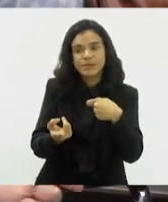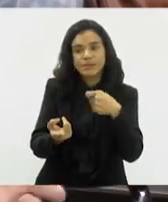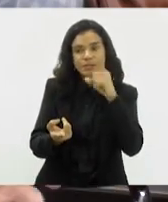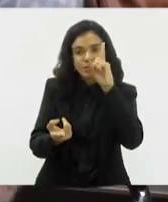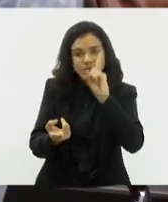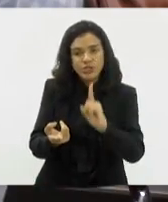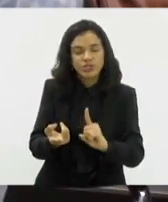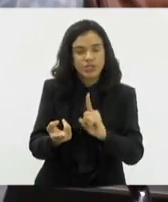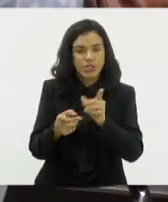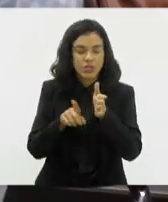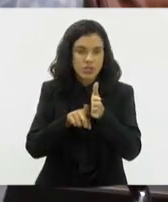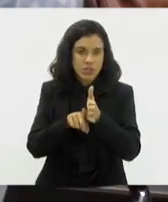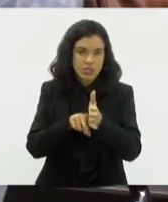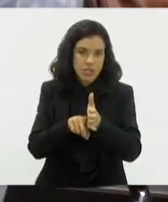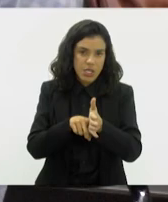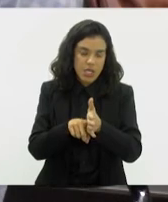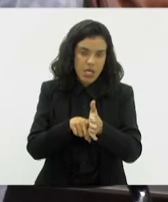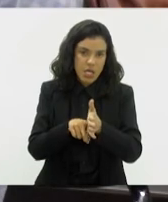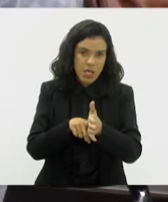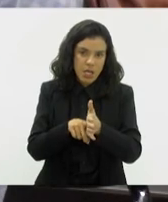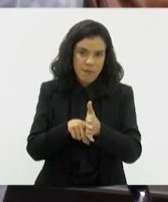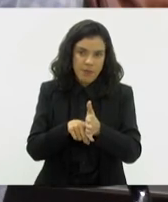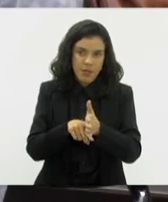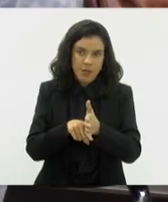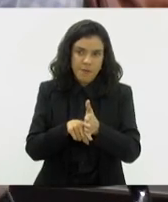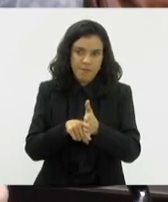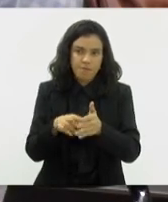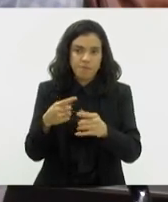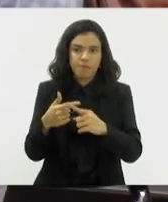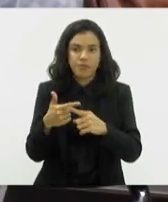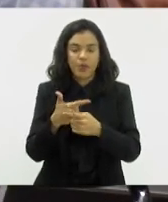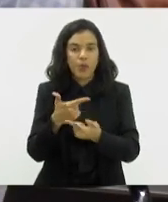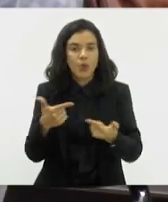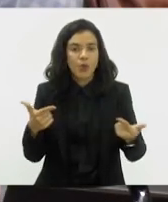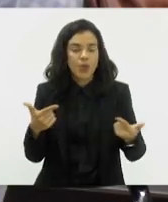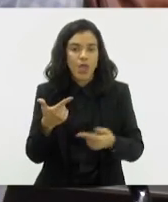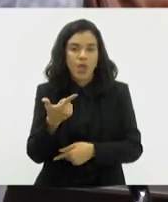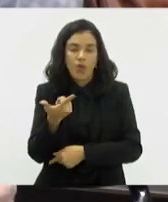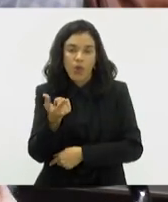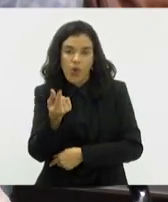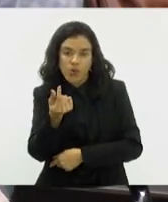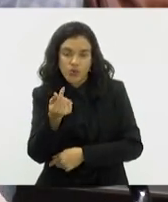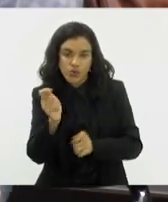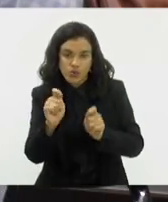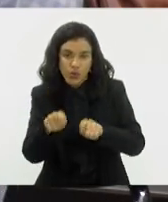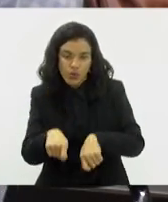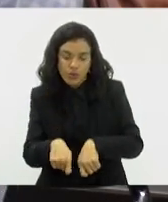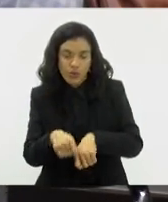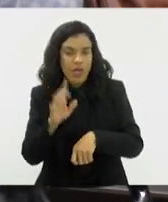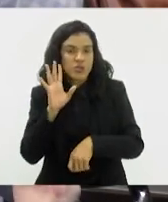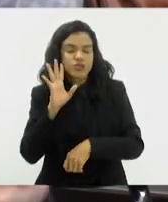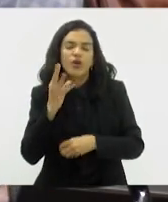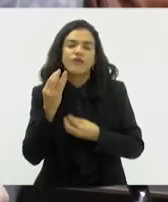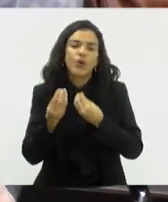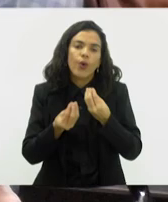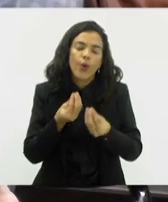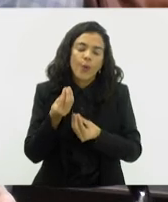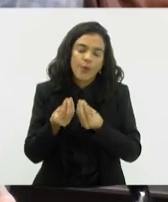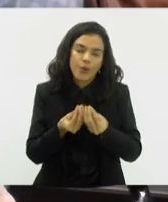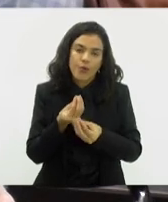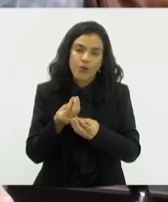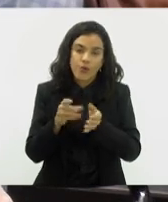direito a fazer o exame, não pode ficar privada da assistência porque não tem condições de deslocamento. E nesse caso, como é que se resolve? Se resolve fazendo o